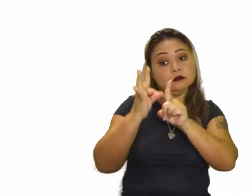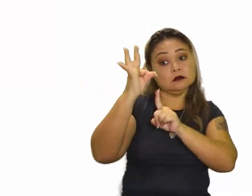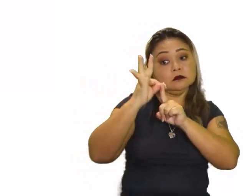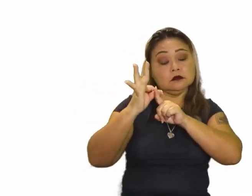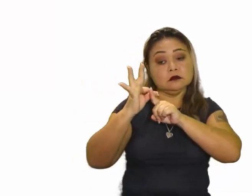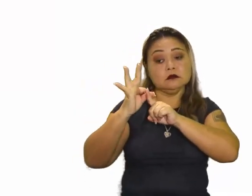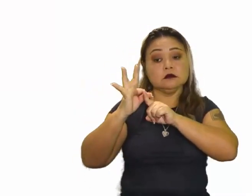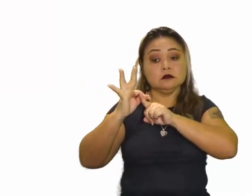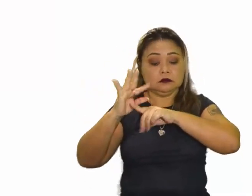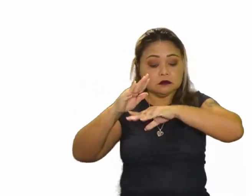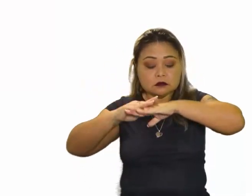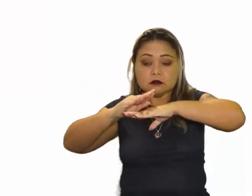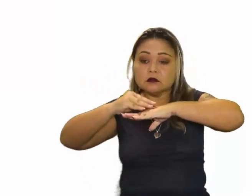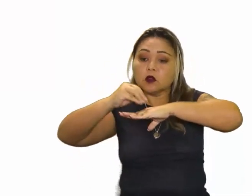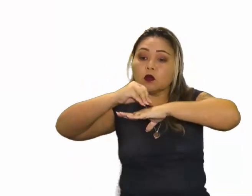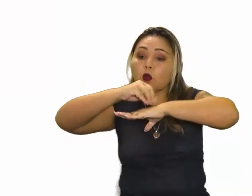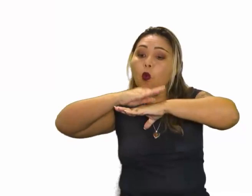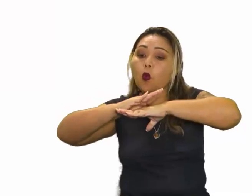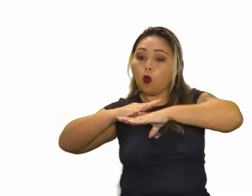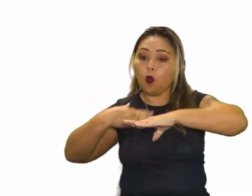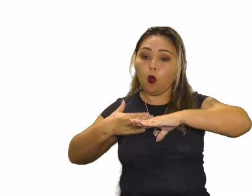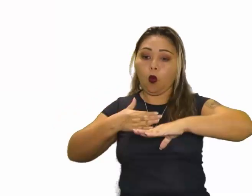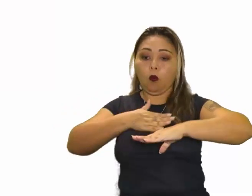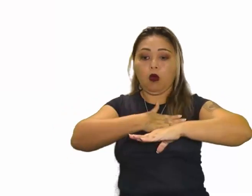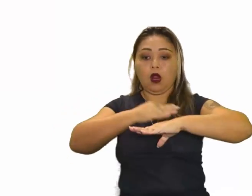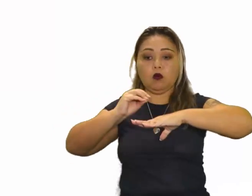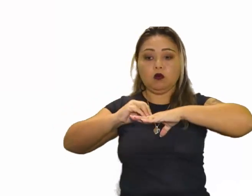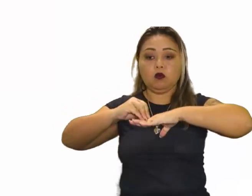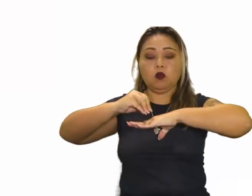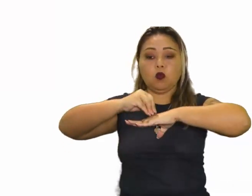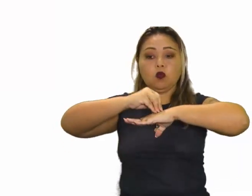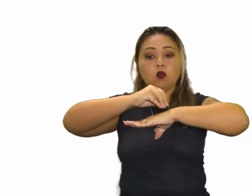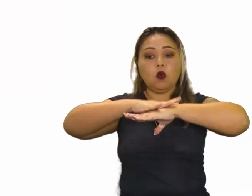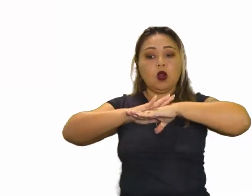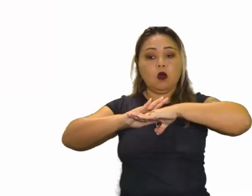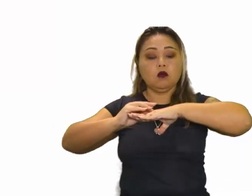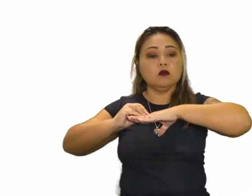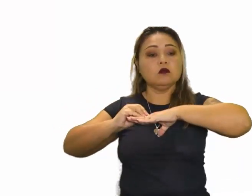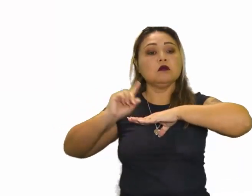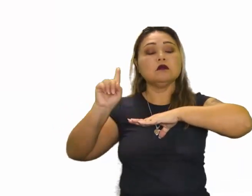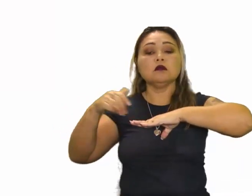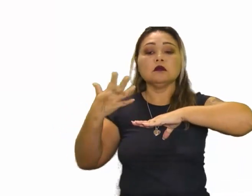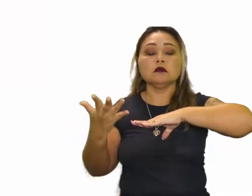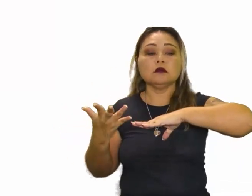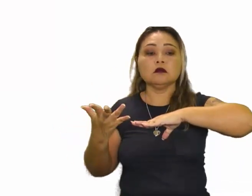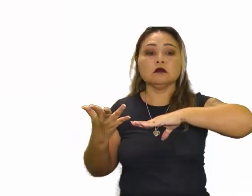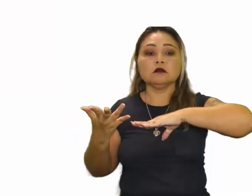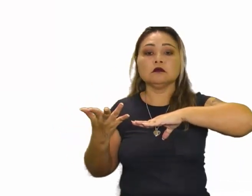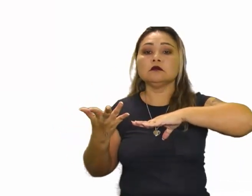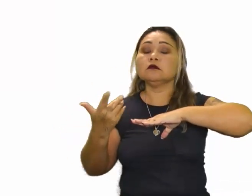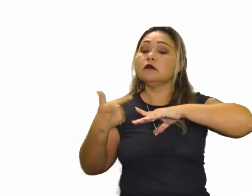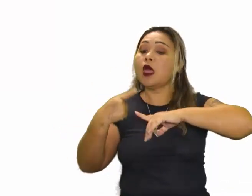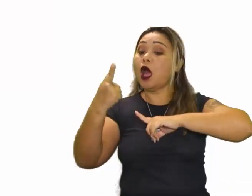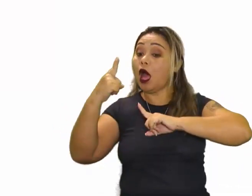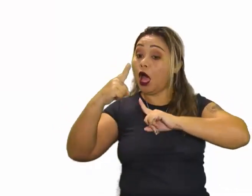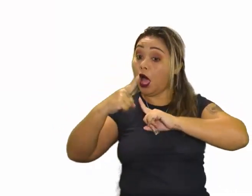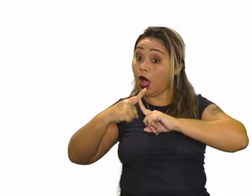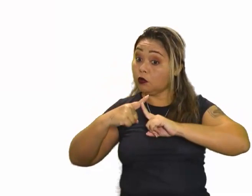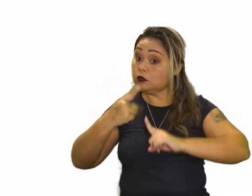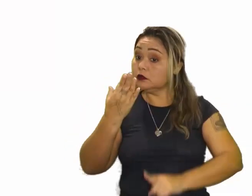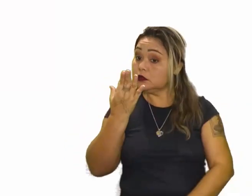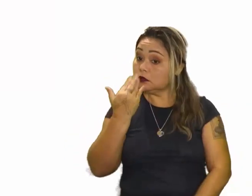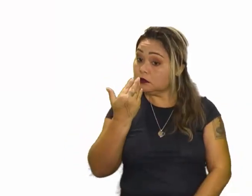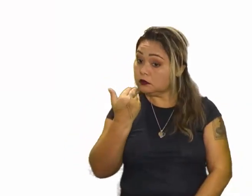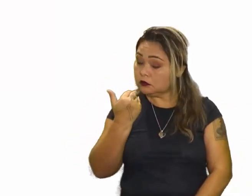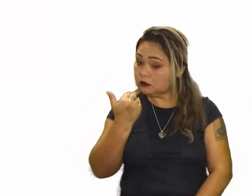da temperatura corporal. Então vamos lá, gente. Aqui nós queremos saber, com relação ao tipo de